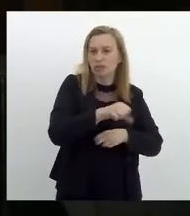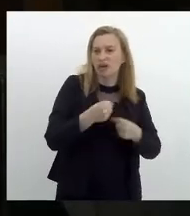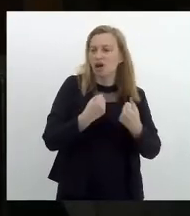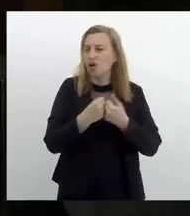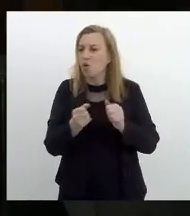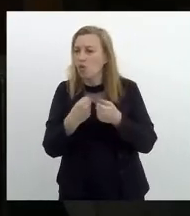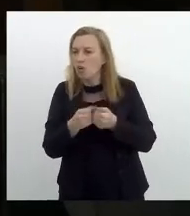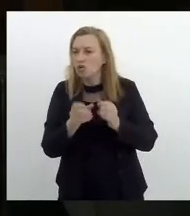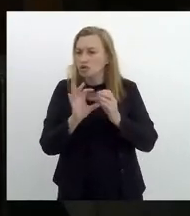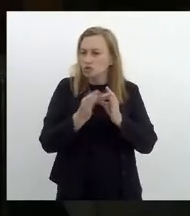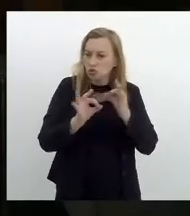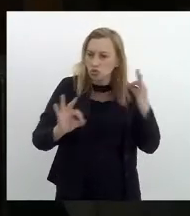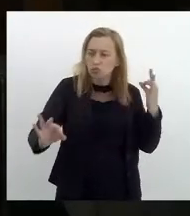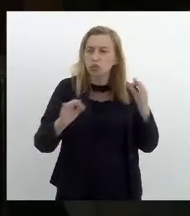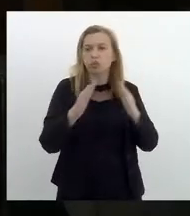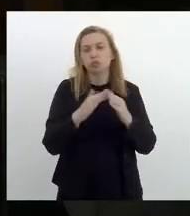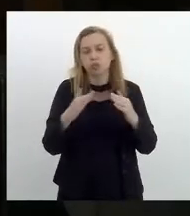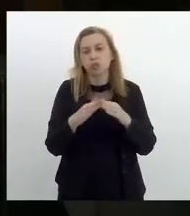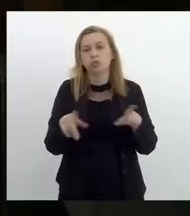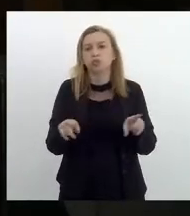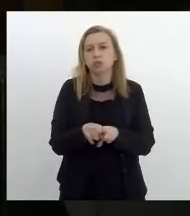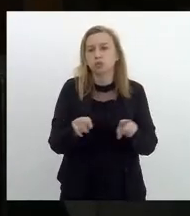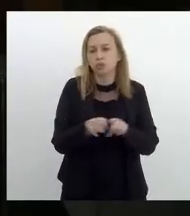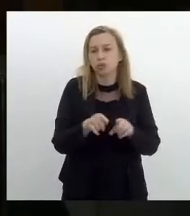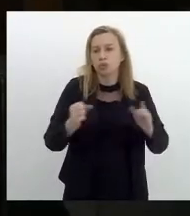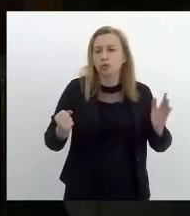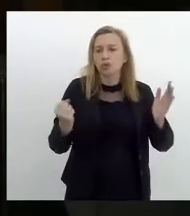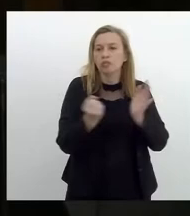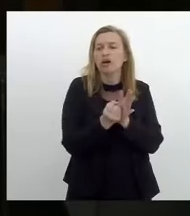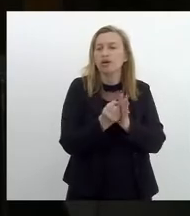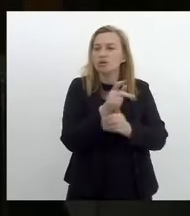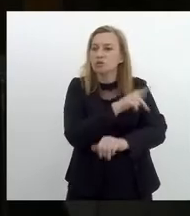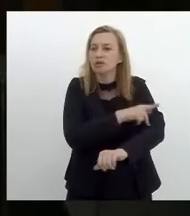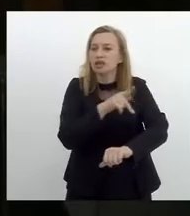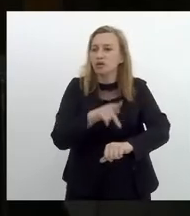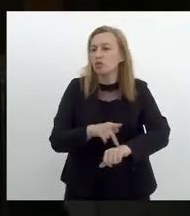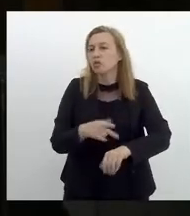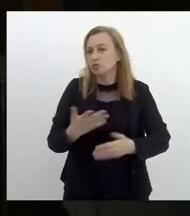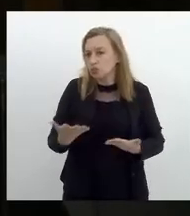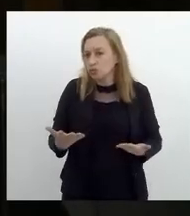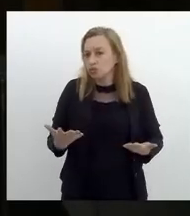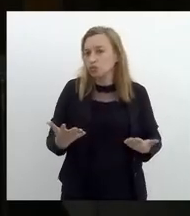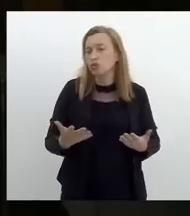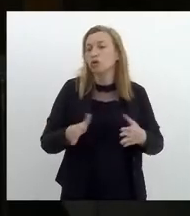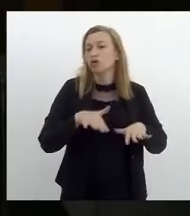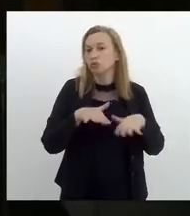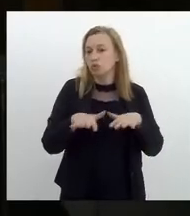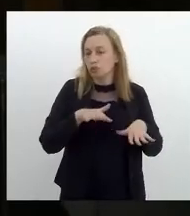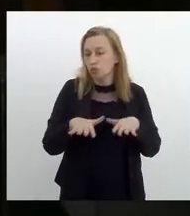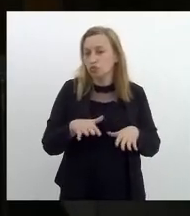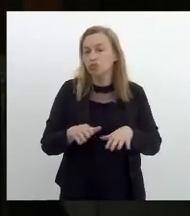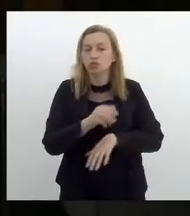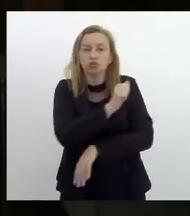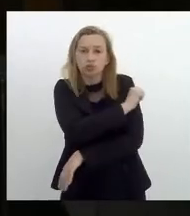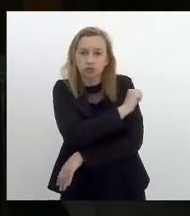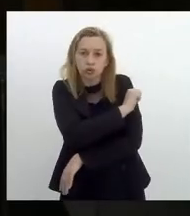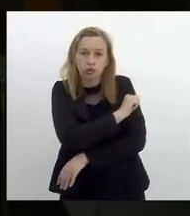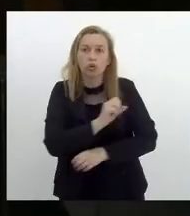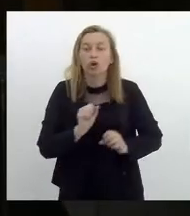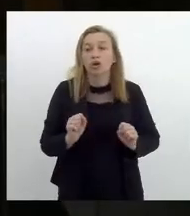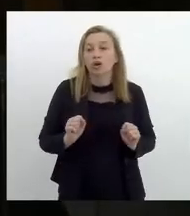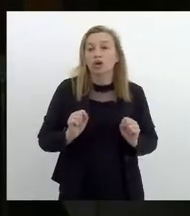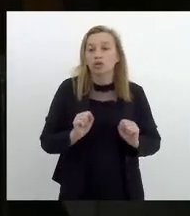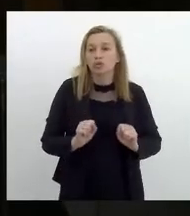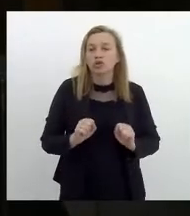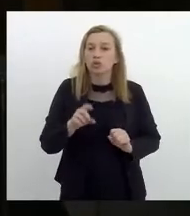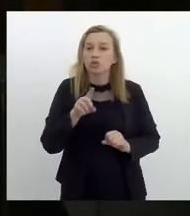distantes de casa, além de todo o impacto pedagógico e no desenvolvimento desses estudantes, que passam a